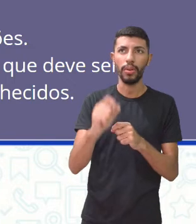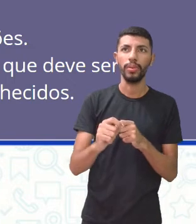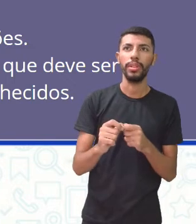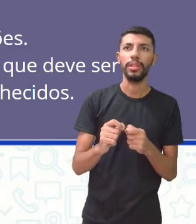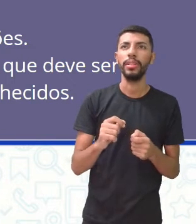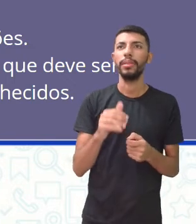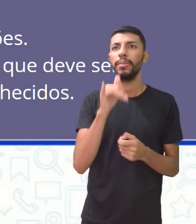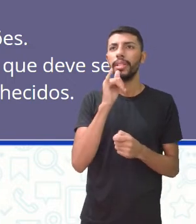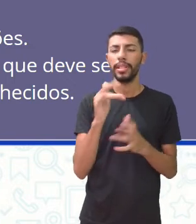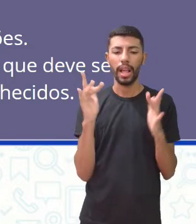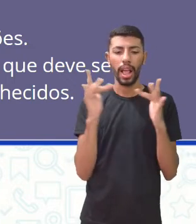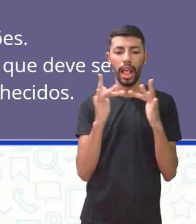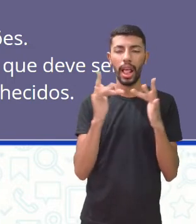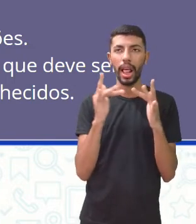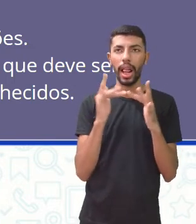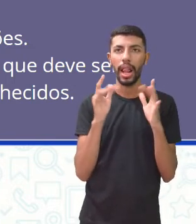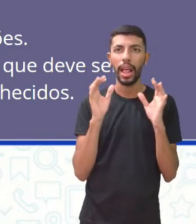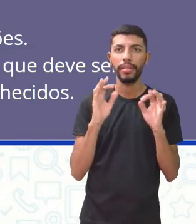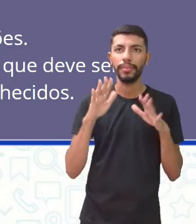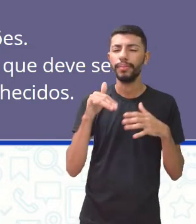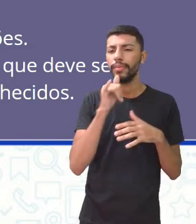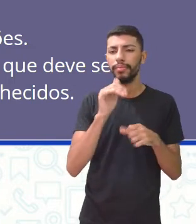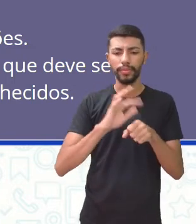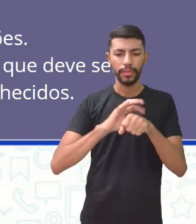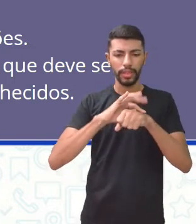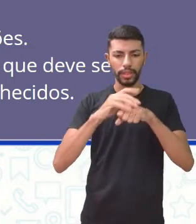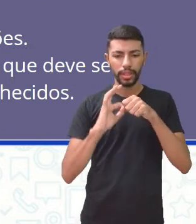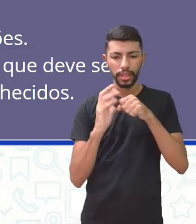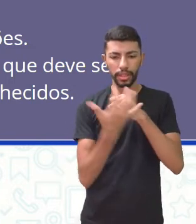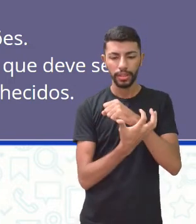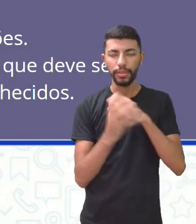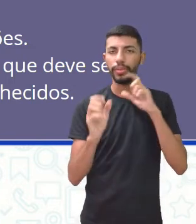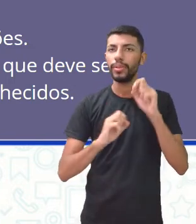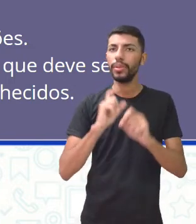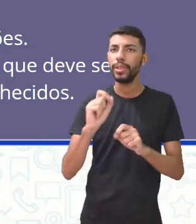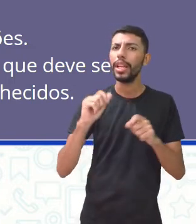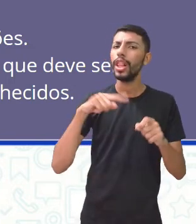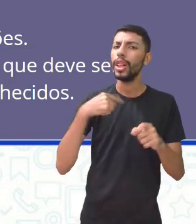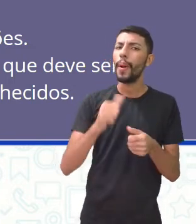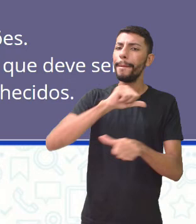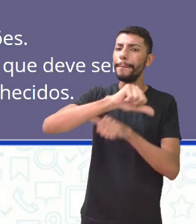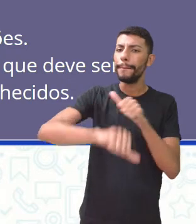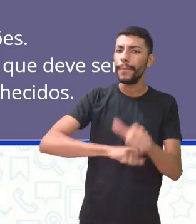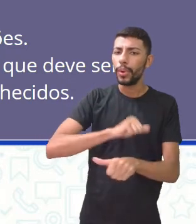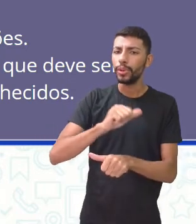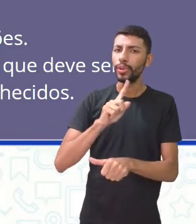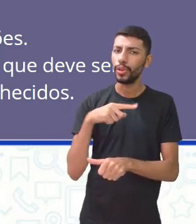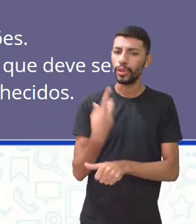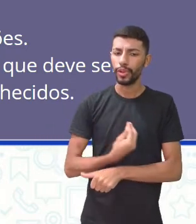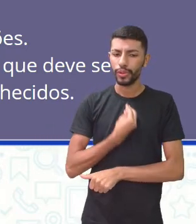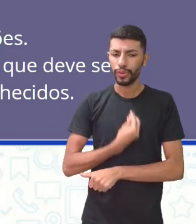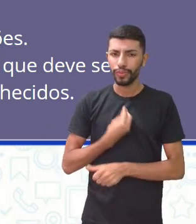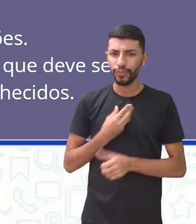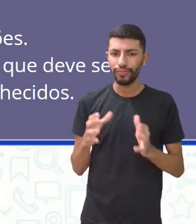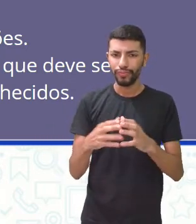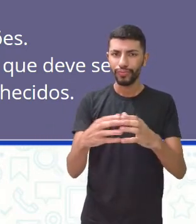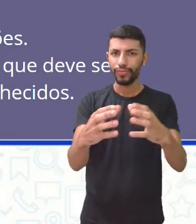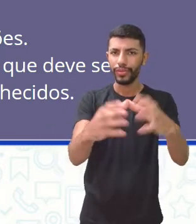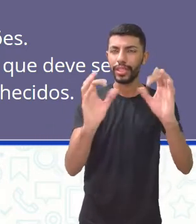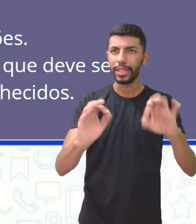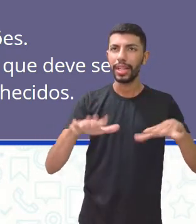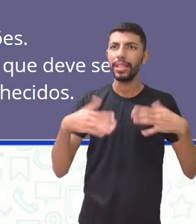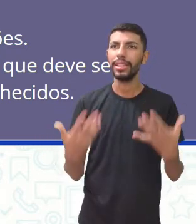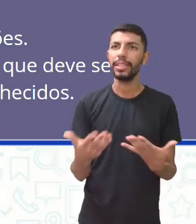teve a Covid, a gente mudou um pouquinho os protocolos de convivência social, né? E um desses protocolos diz que a gente não pode mais tocar tanto nas